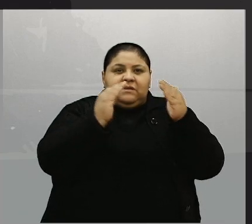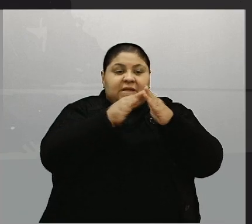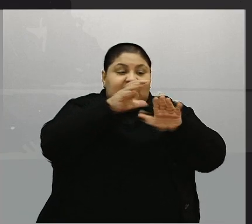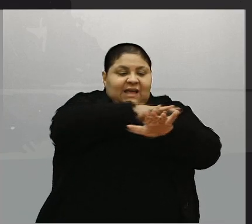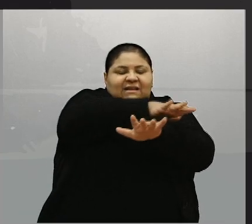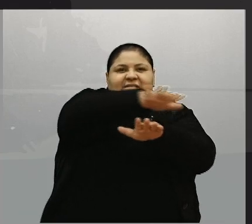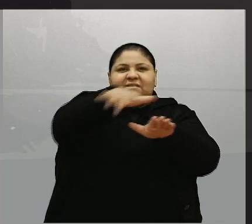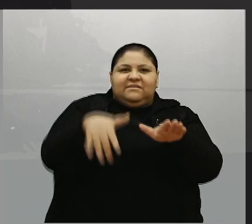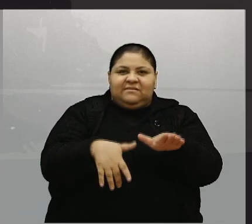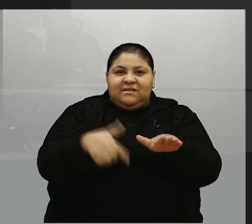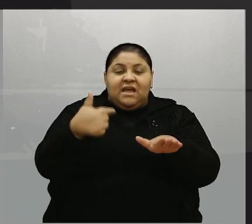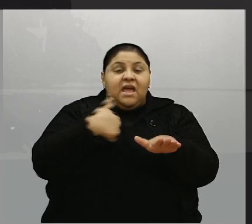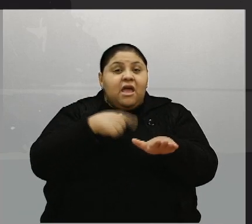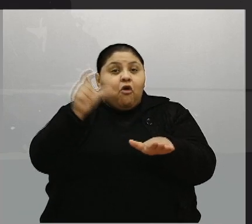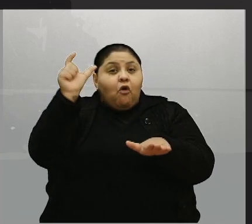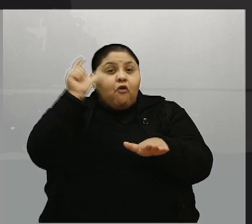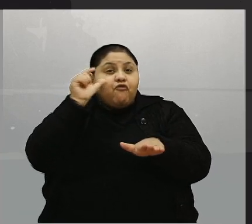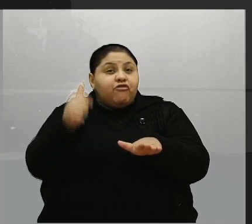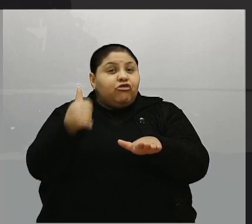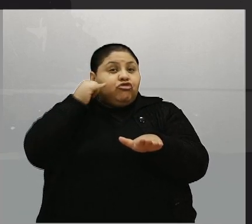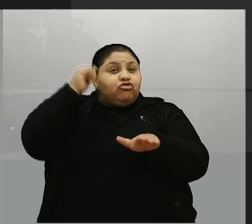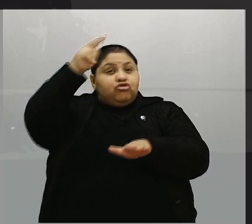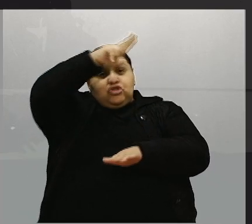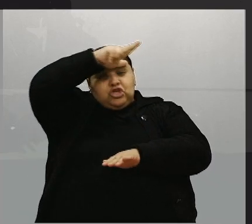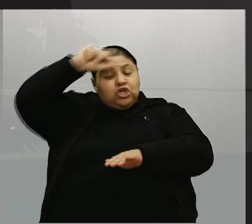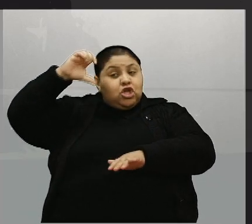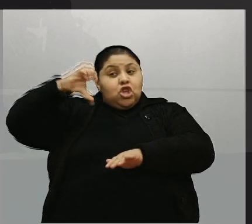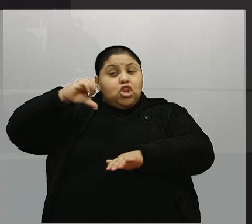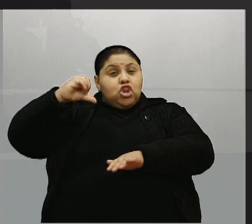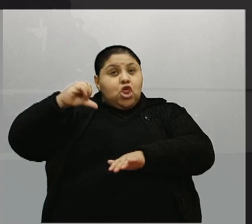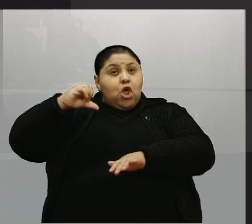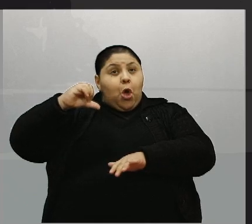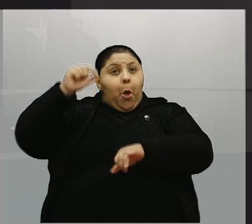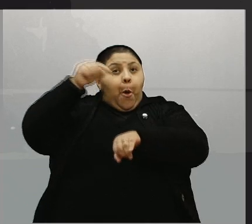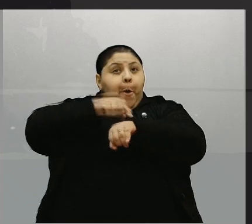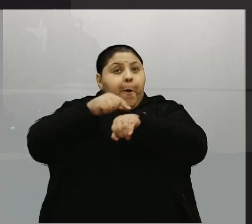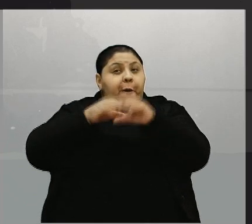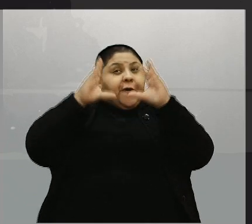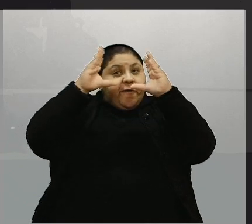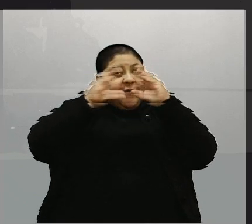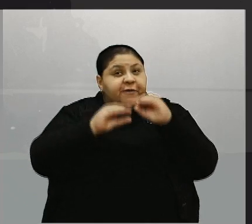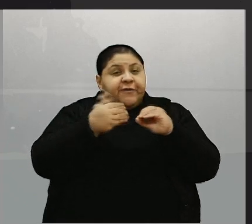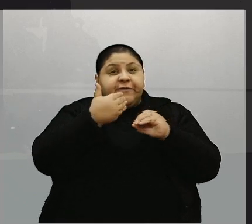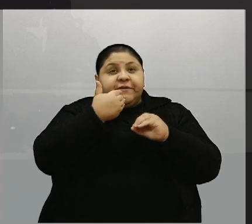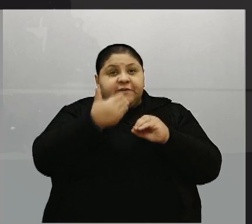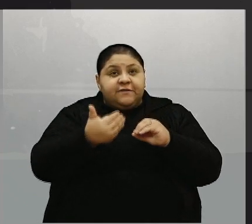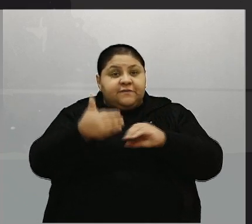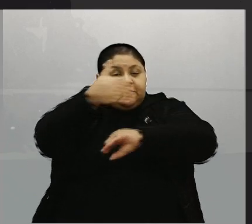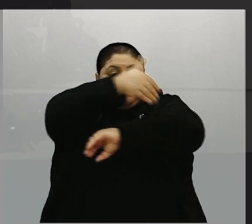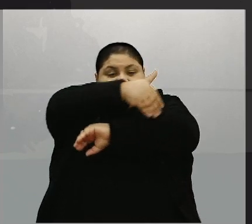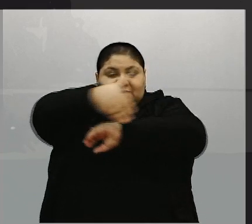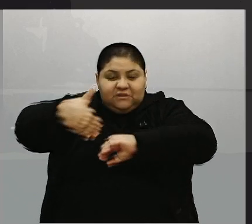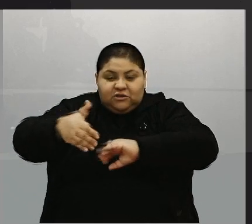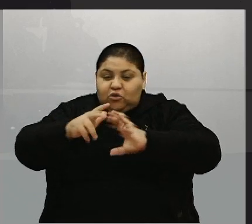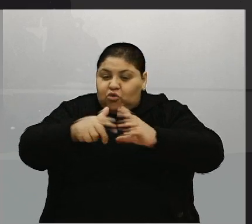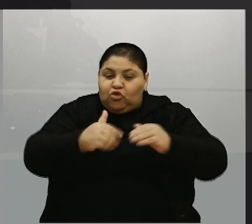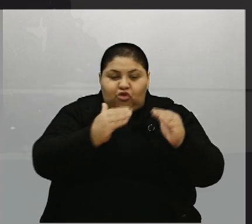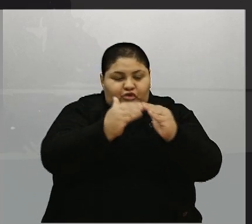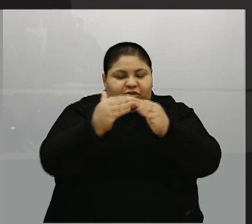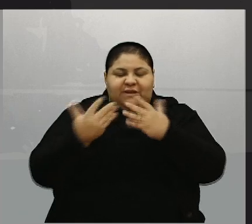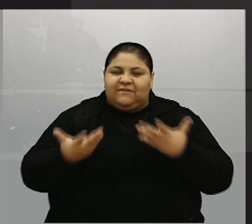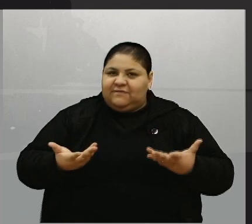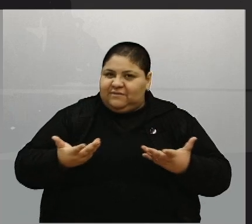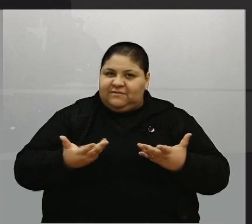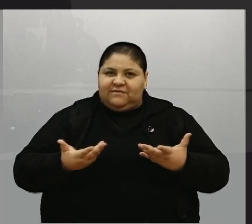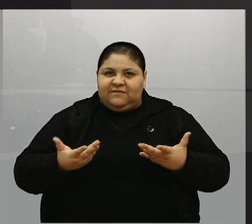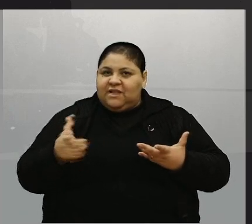no celular do prefeito, 9 horas da noite, uma pessoa cobrando um asfalto na frente de casa com tudo o que aconteceu. Não